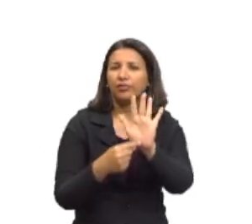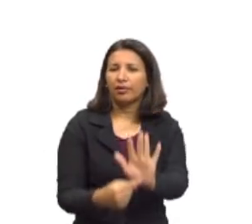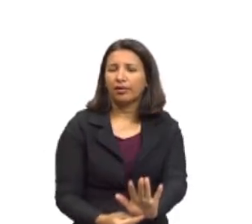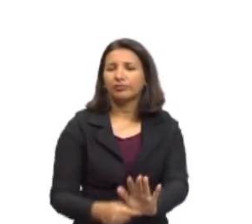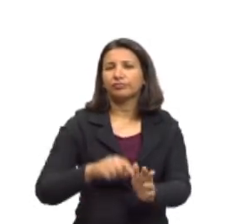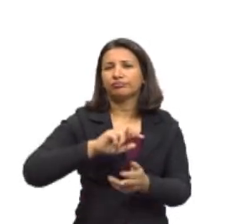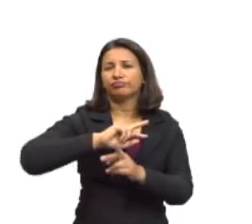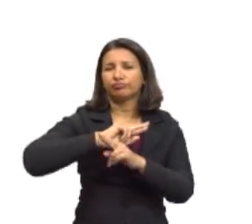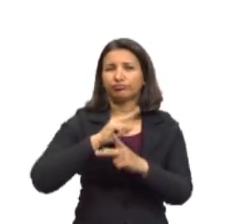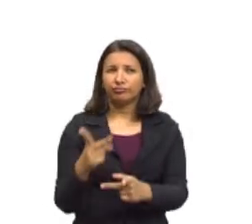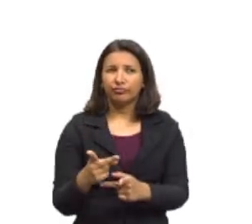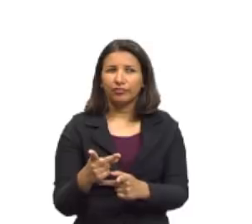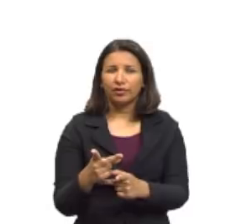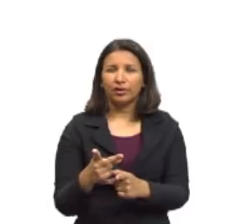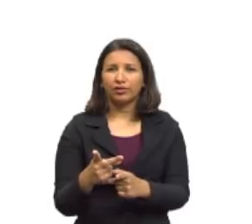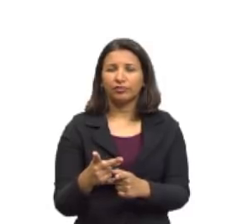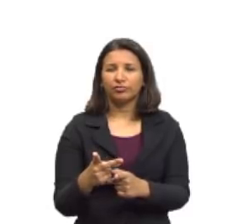Por quê?